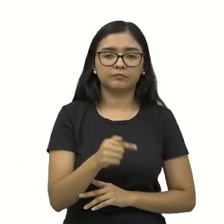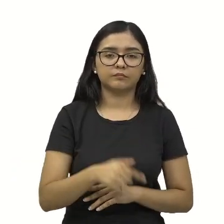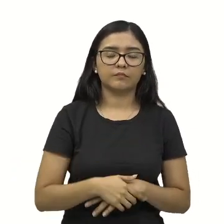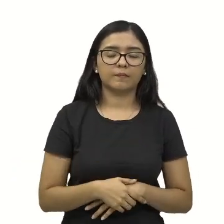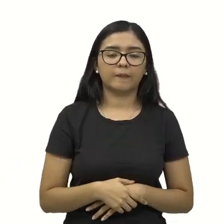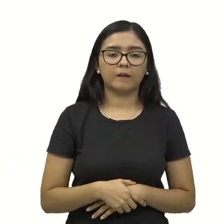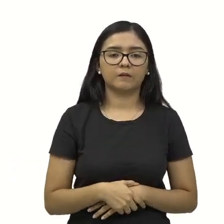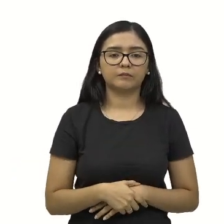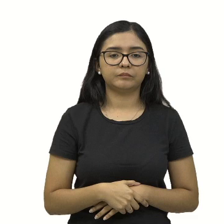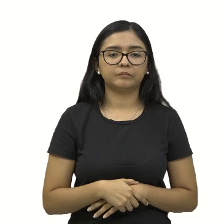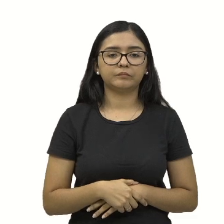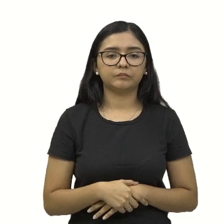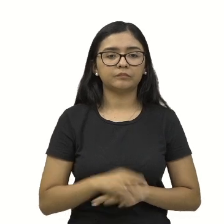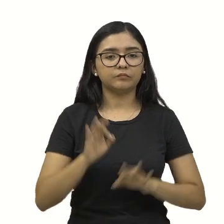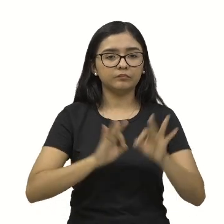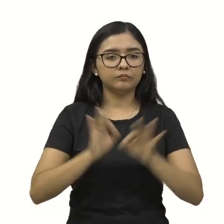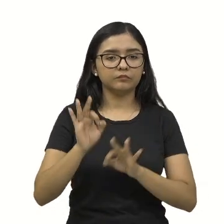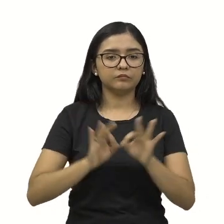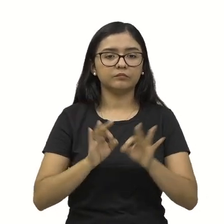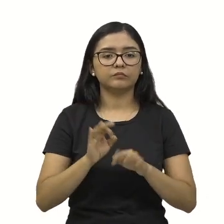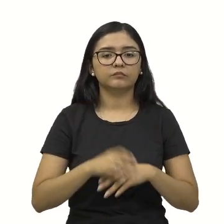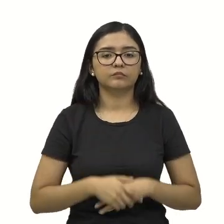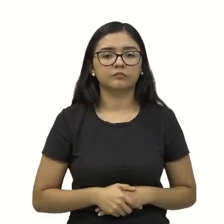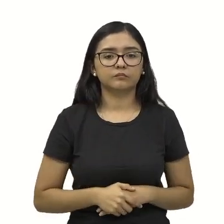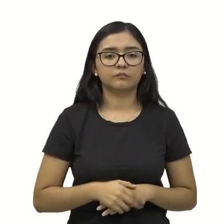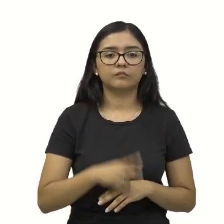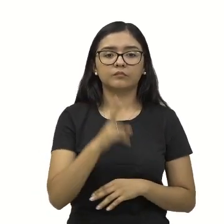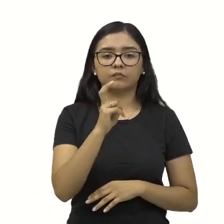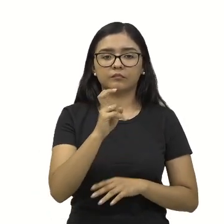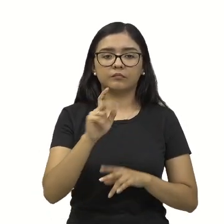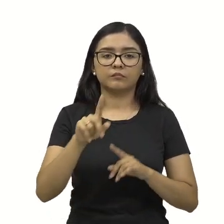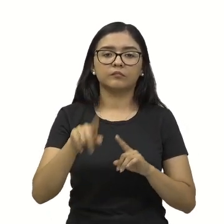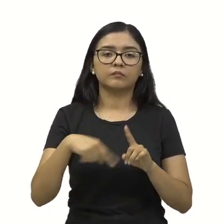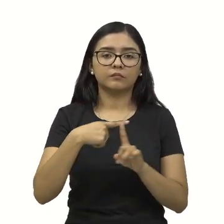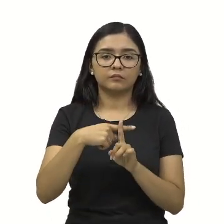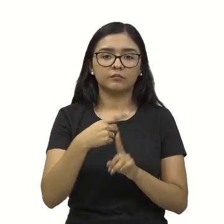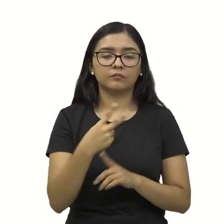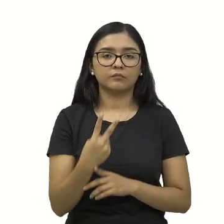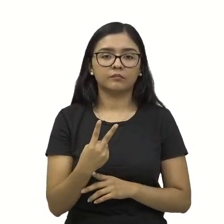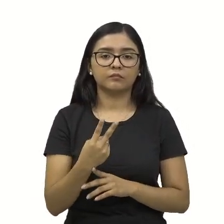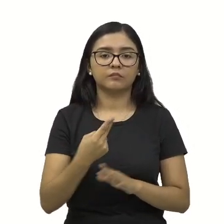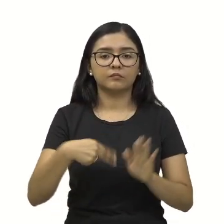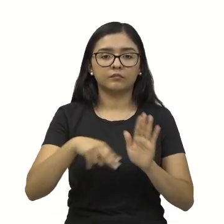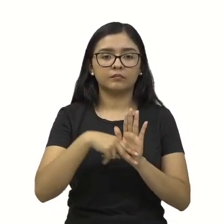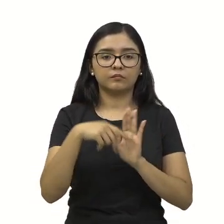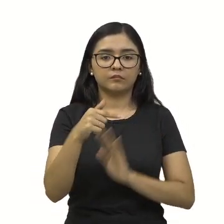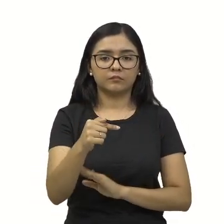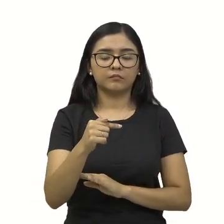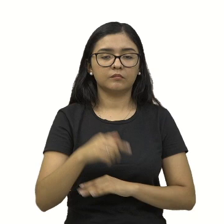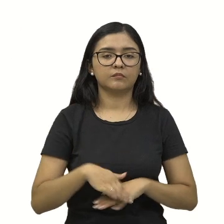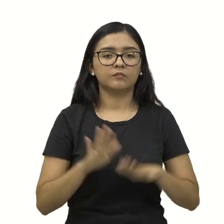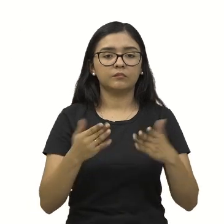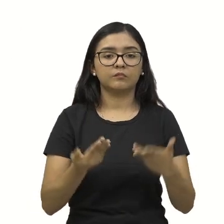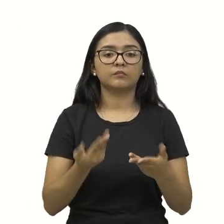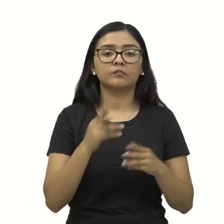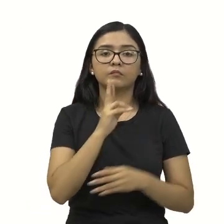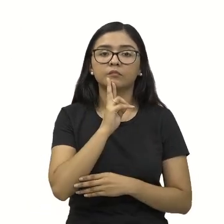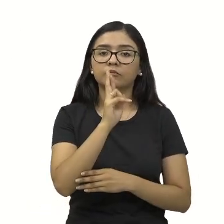Fazendo o jogo de sinal ali, vai ficar 5 mais 2, que vai dar os 7. Então aqui está o